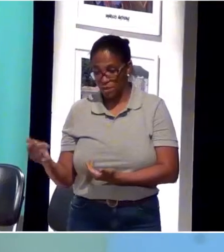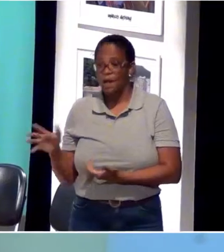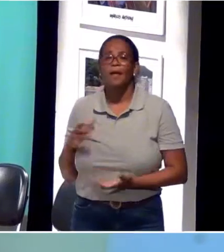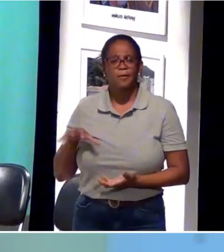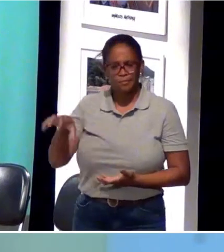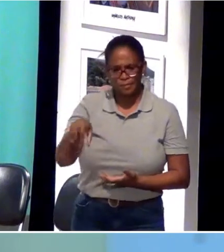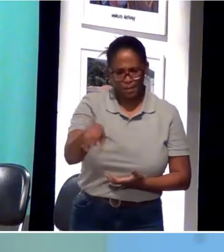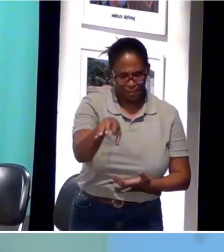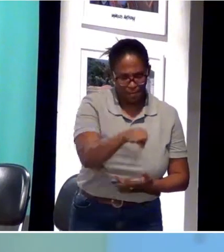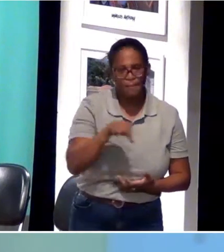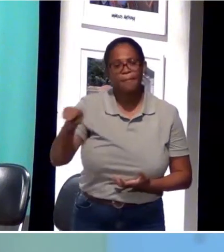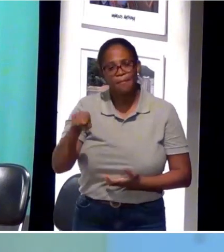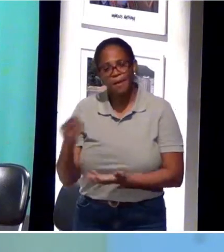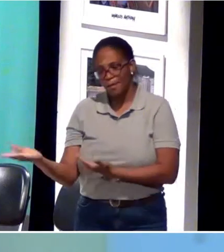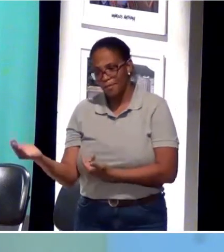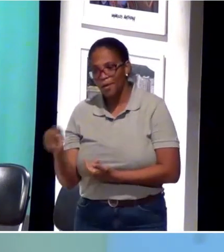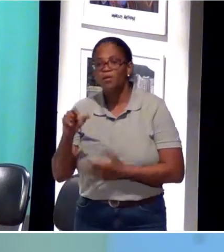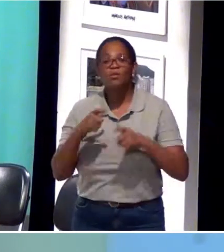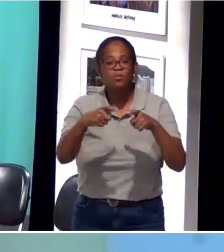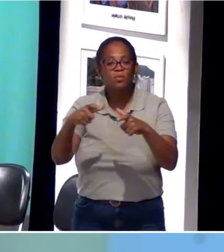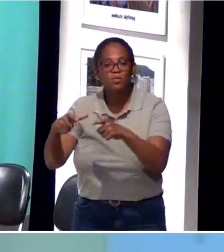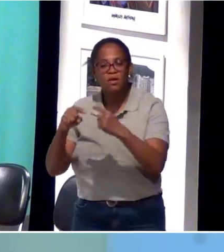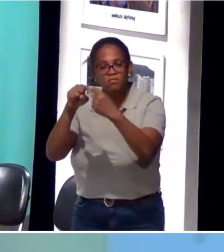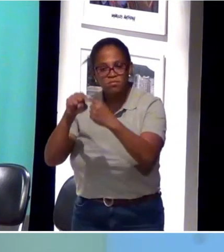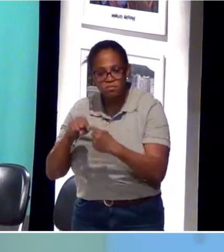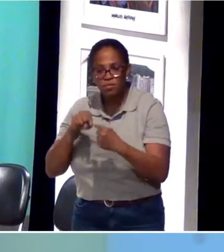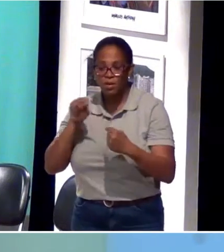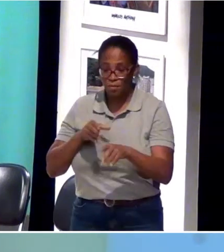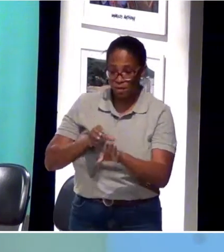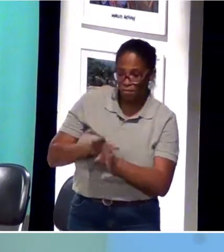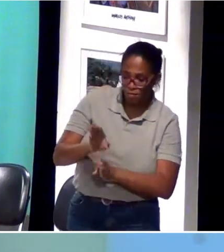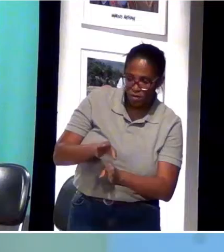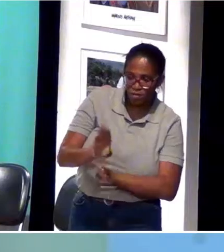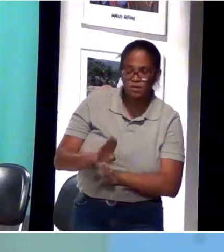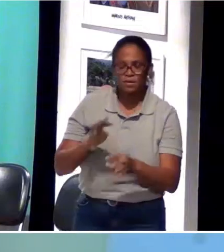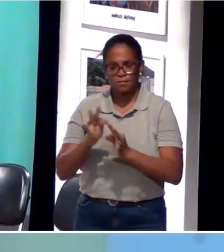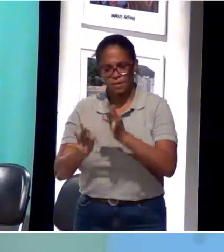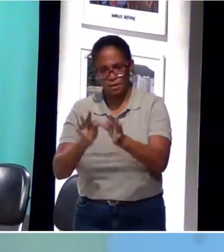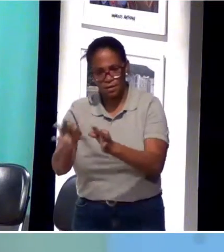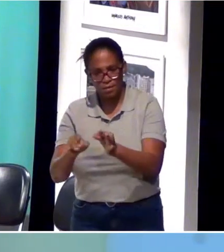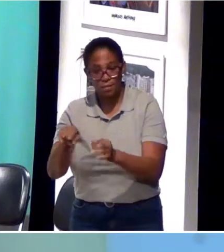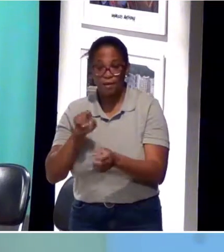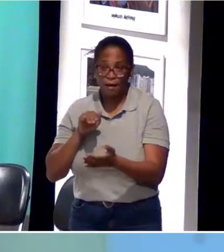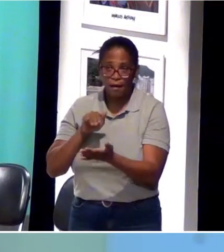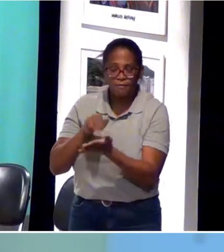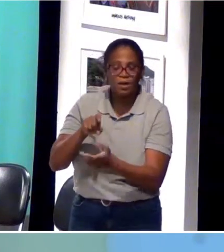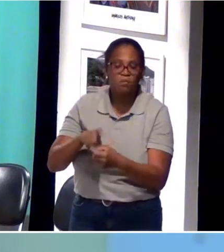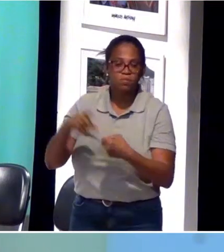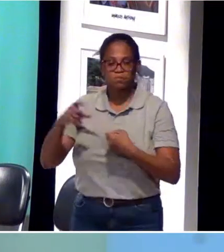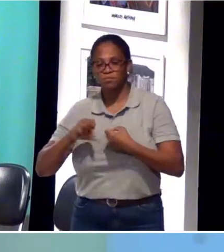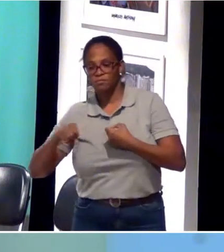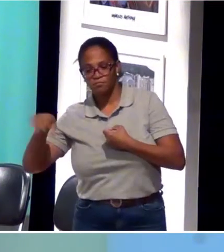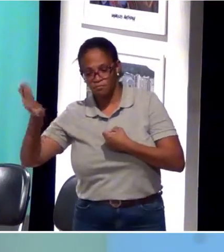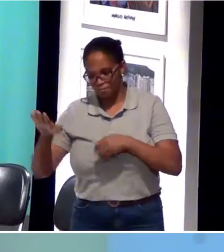os menores em estabelecimentos adequados para ministrar-lhes educação, instrução, tratamento, até o seu desligamento. Você